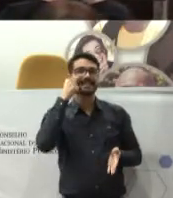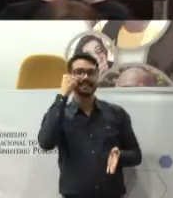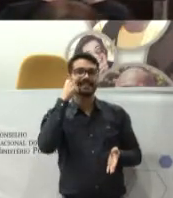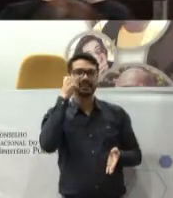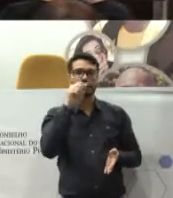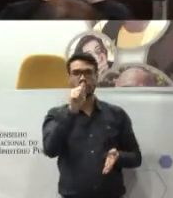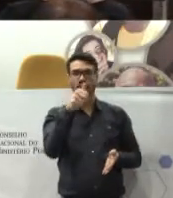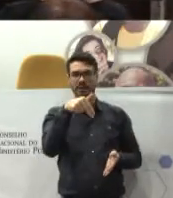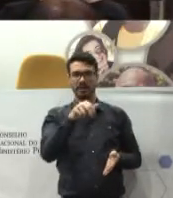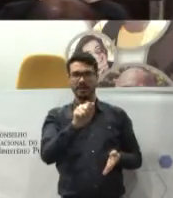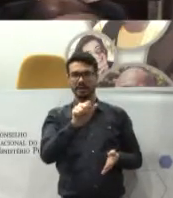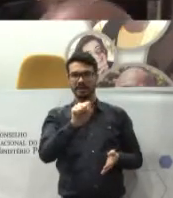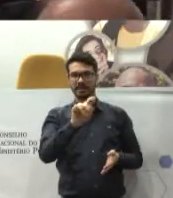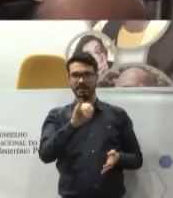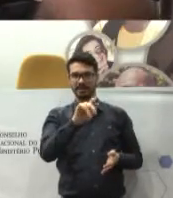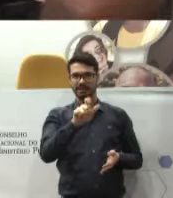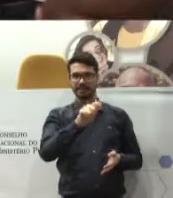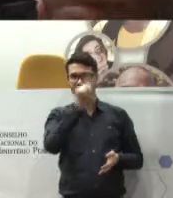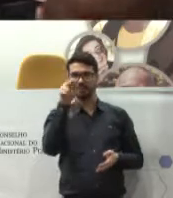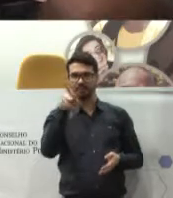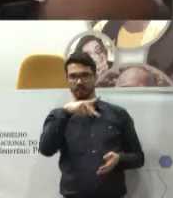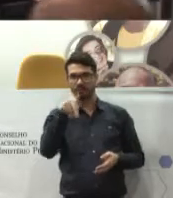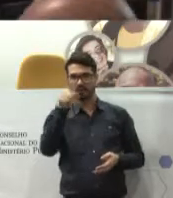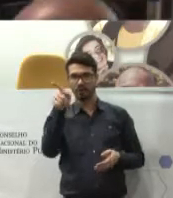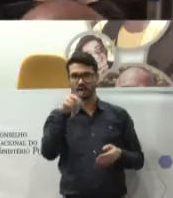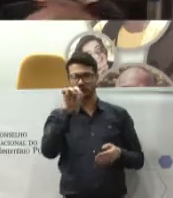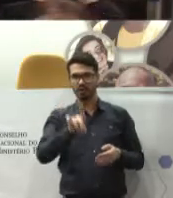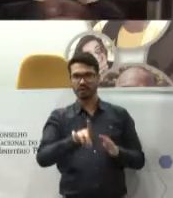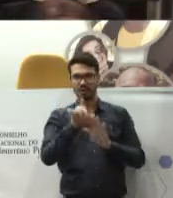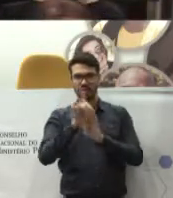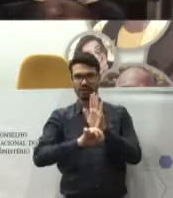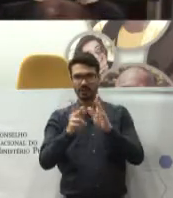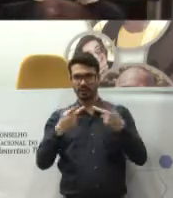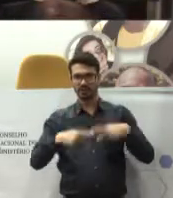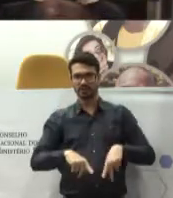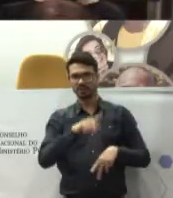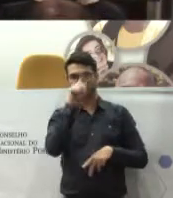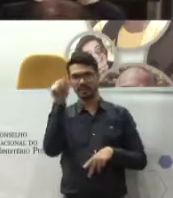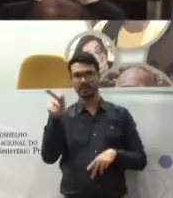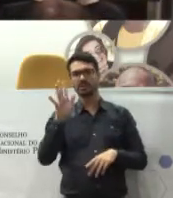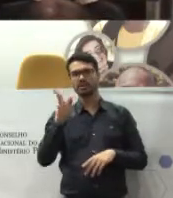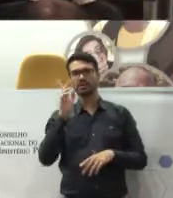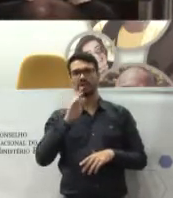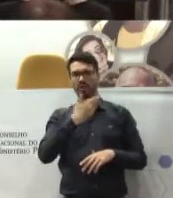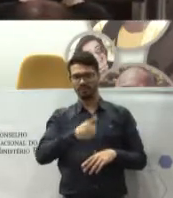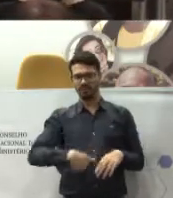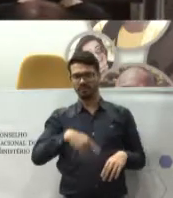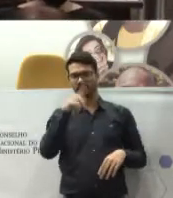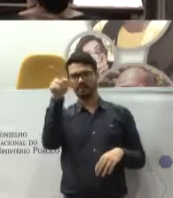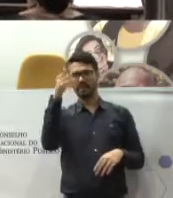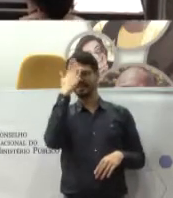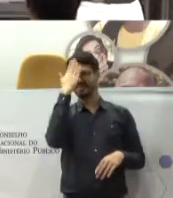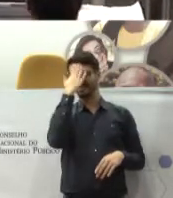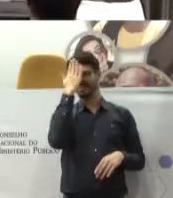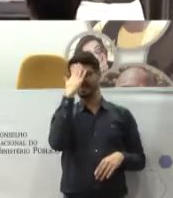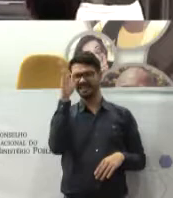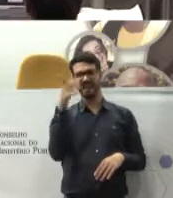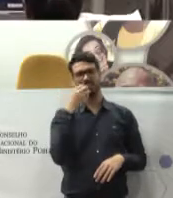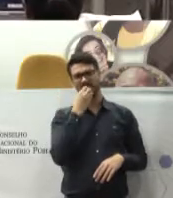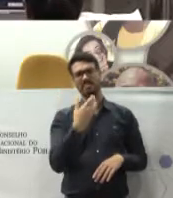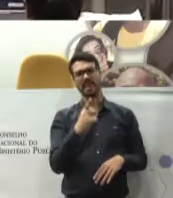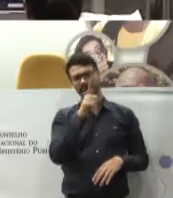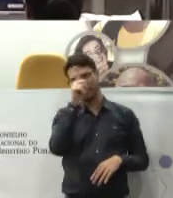Anastasia, que ele é professor de Direito Administrativo, foi governador de Minas Gerais, então ele sabe muito bem, eu sei que ele destinou isso para a saúde,